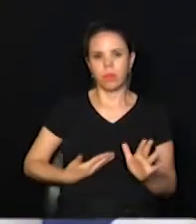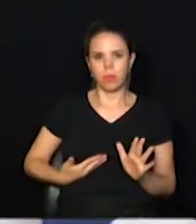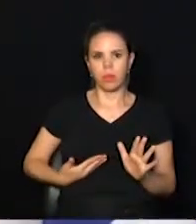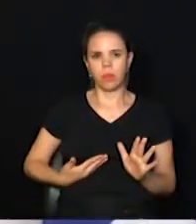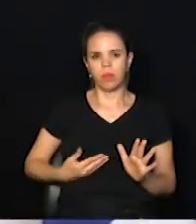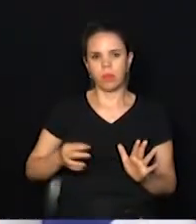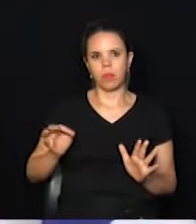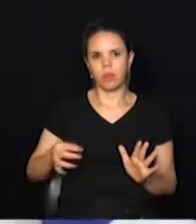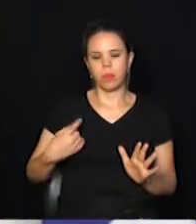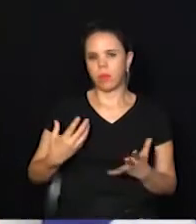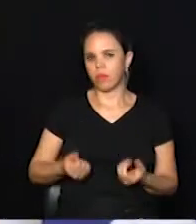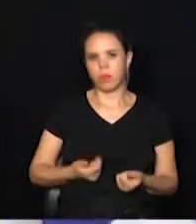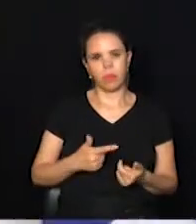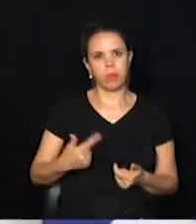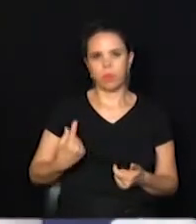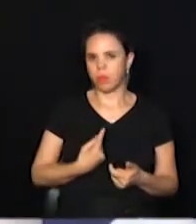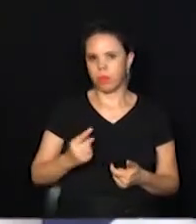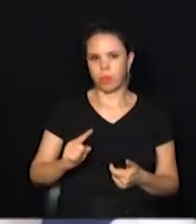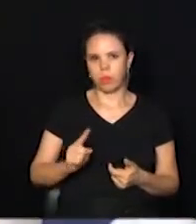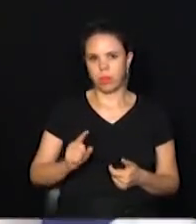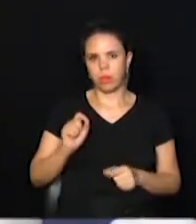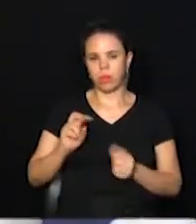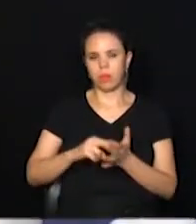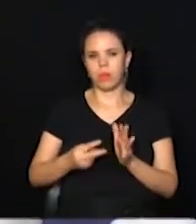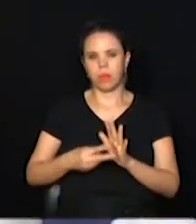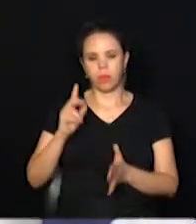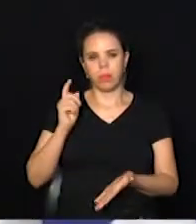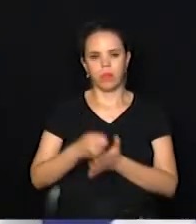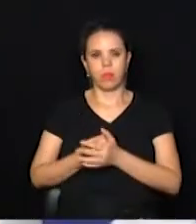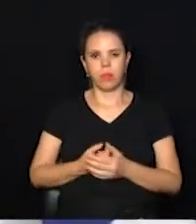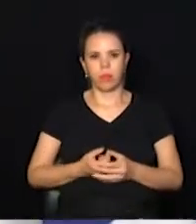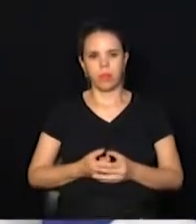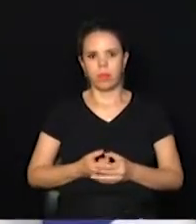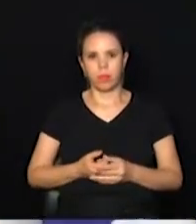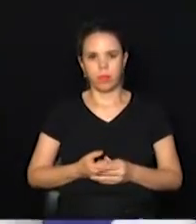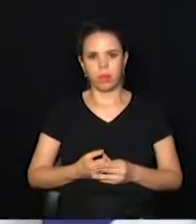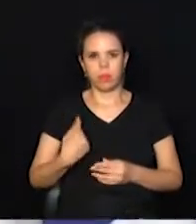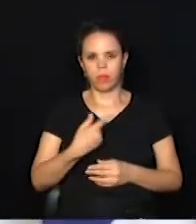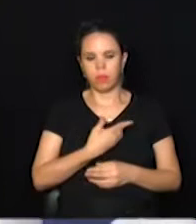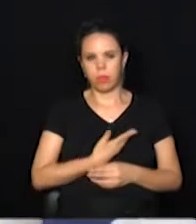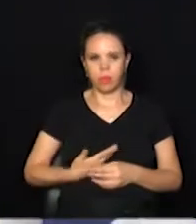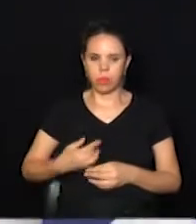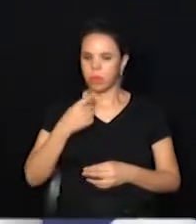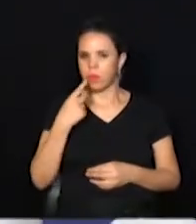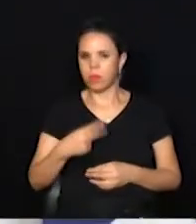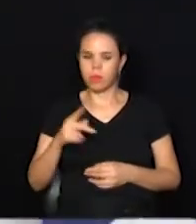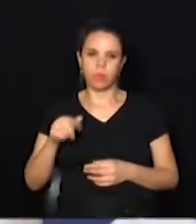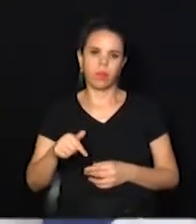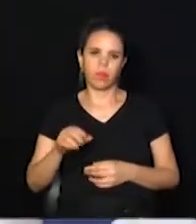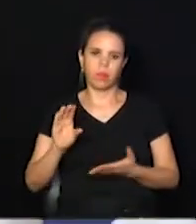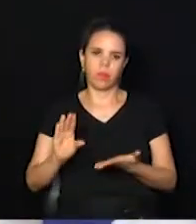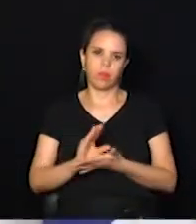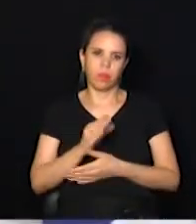a certeza que nós não estamos sozinhos. E o que é que garantiu o nosso governo em Campinas foi